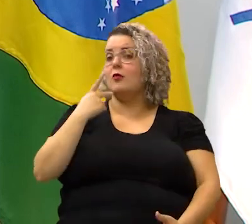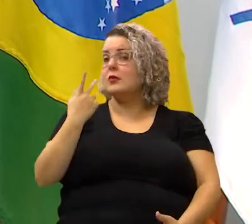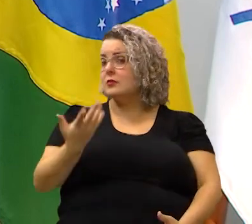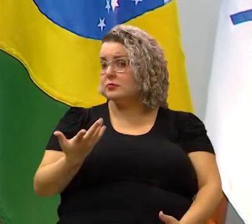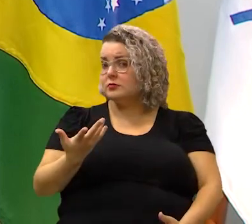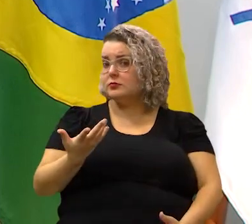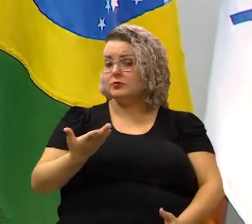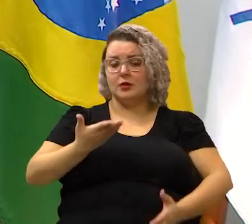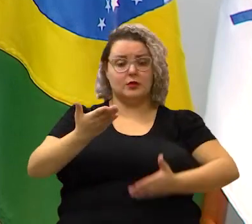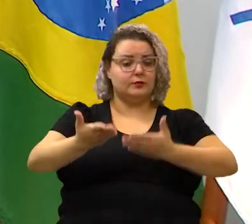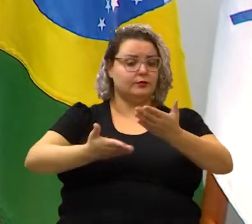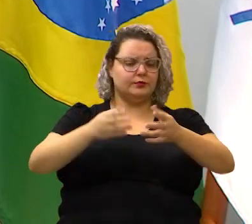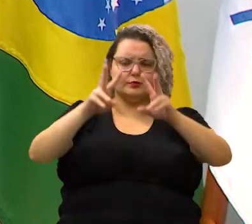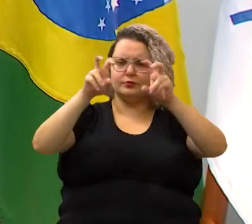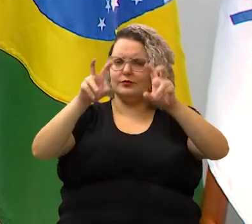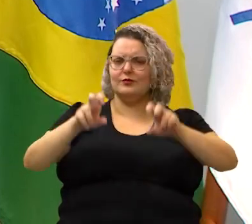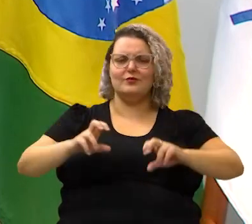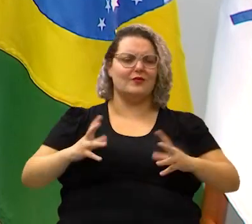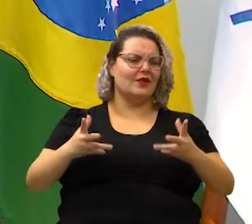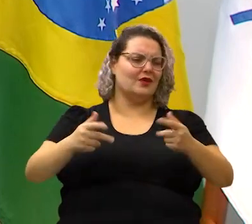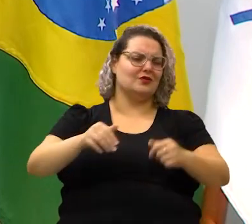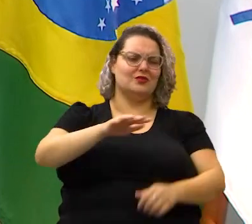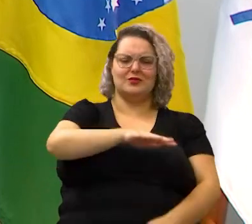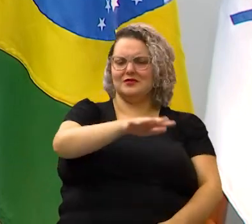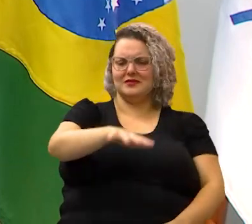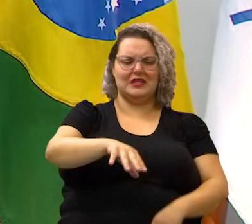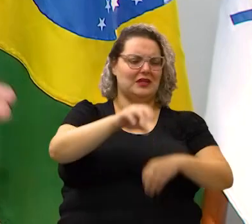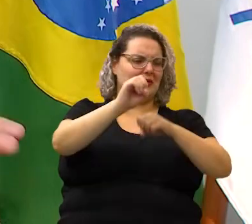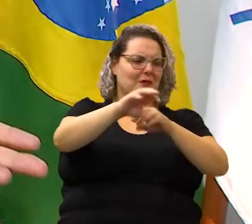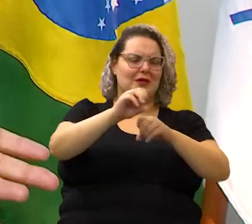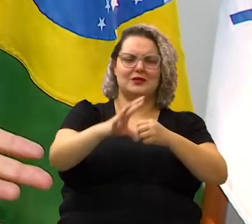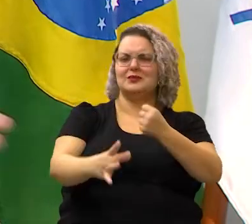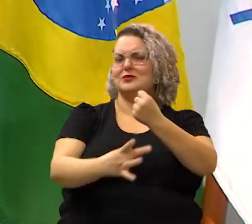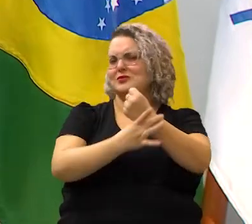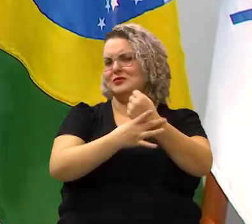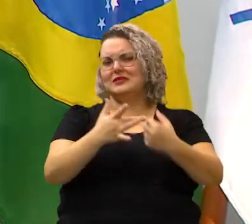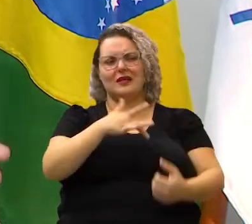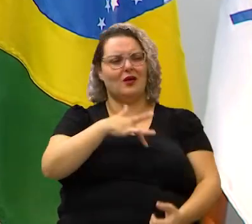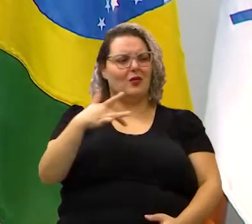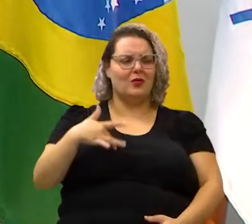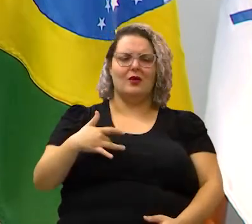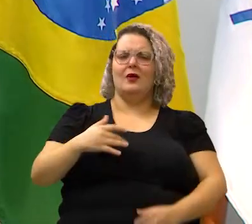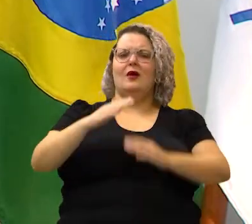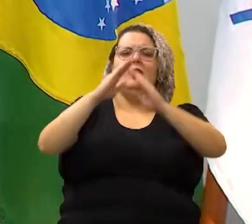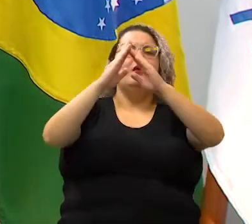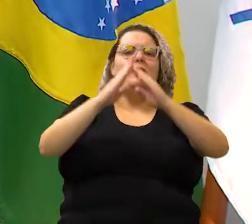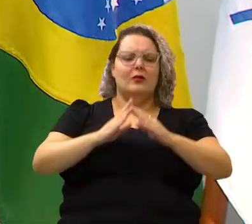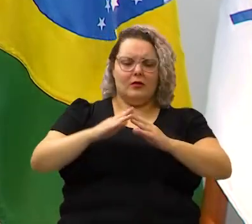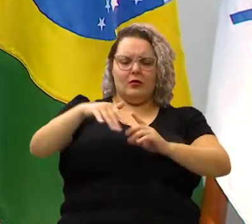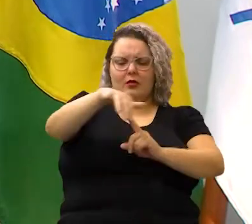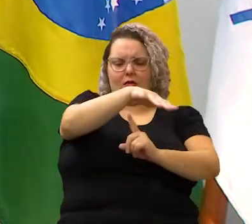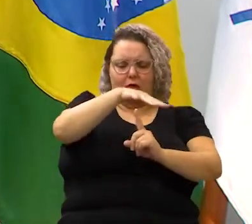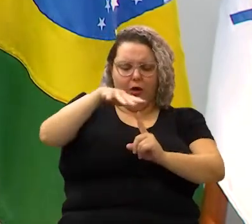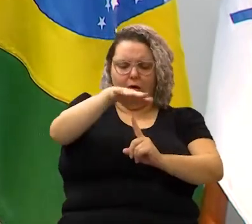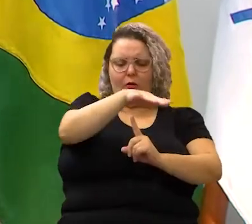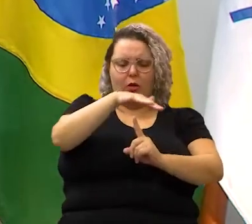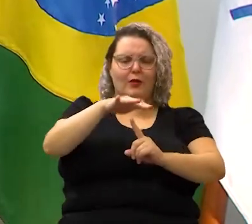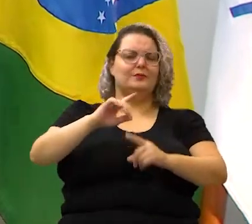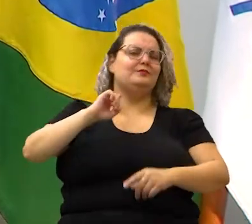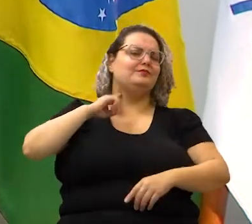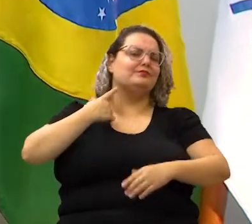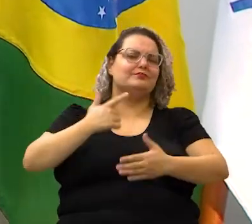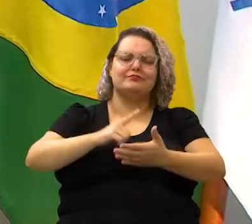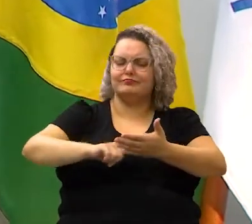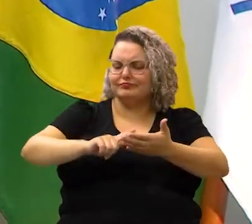o vereador a tratar de temas de todas as áreas seja de educação segurança saúde habitação meio